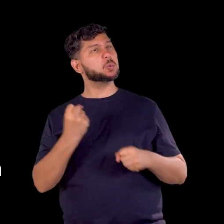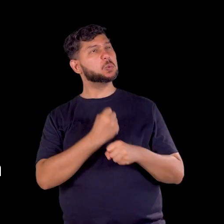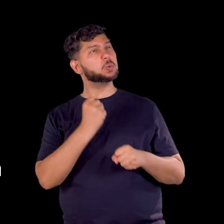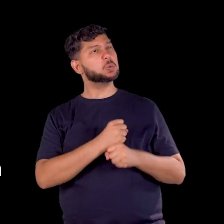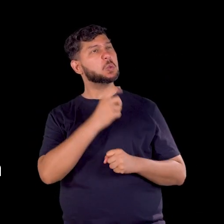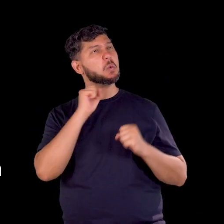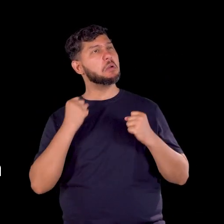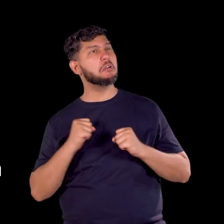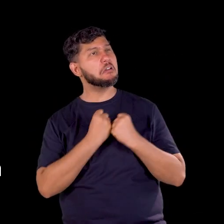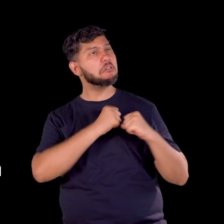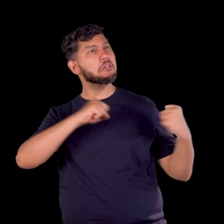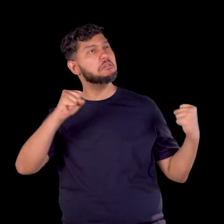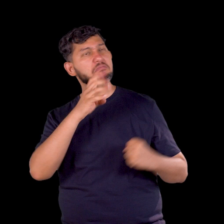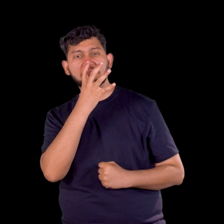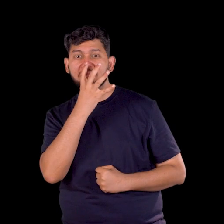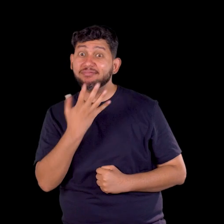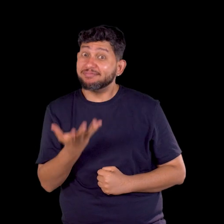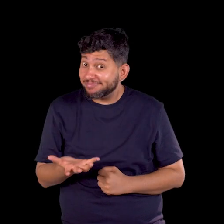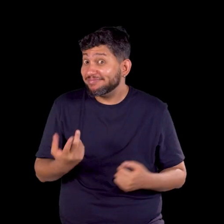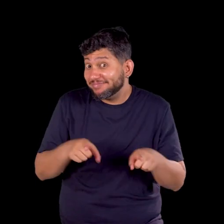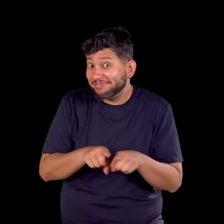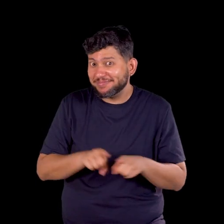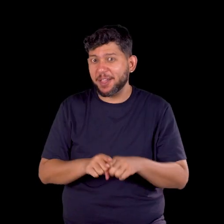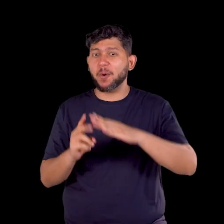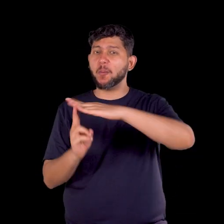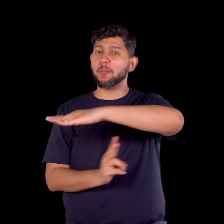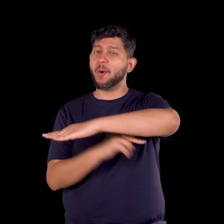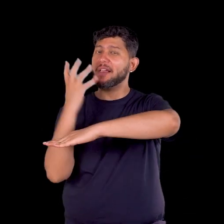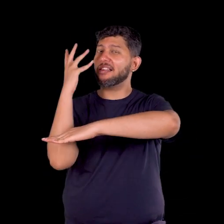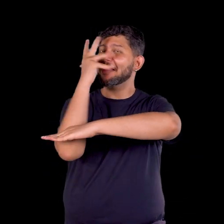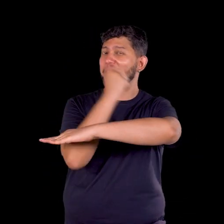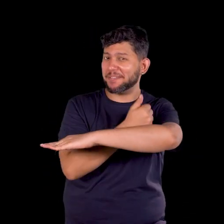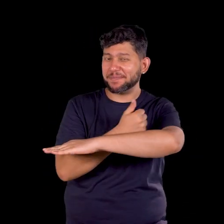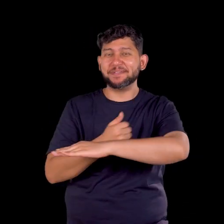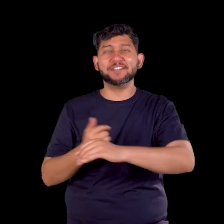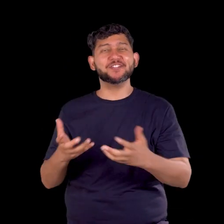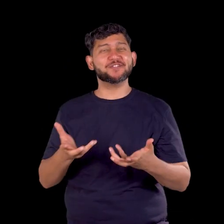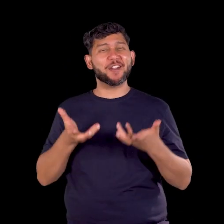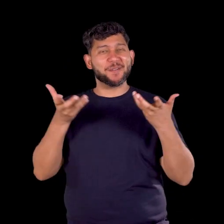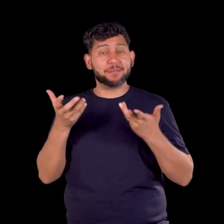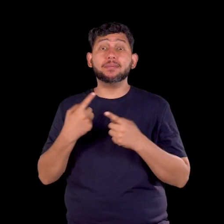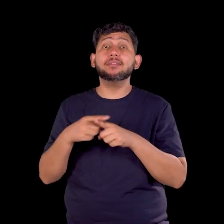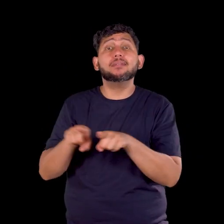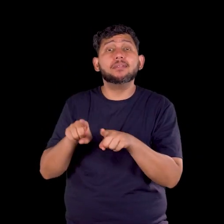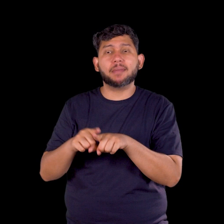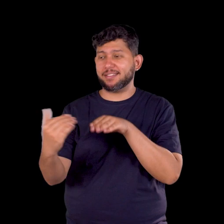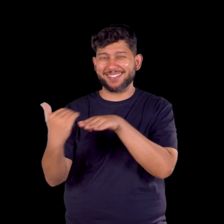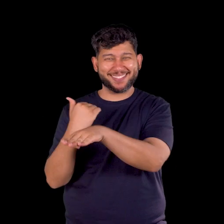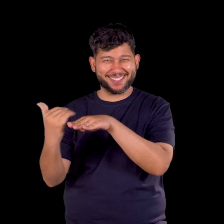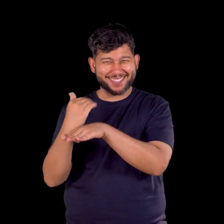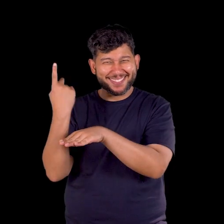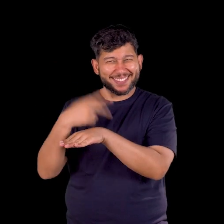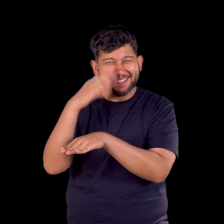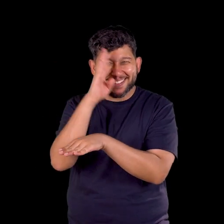de criar soluções inovadoras. Além das pontes charmosas, muitas das antigas estradas pelo Brasil se destacam em